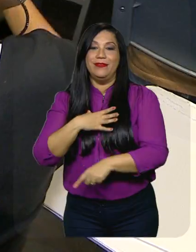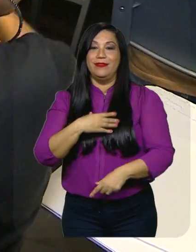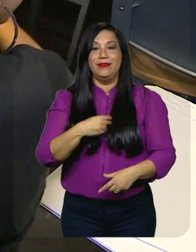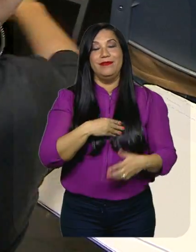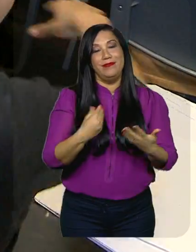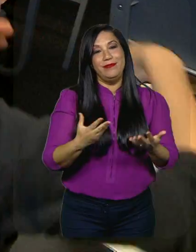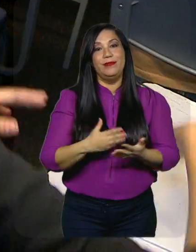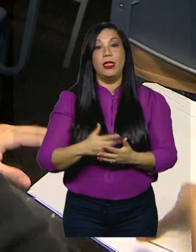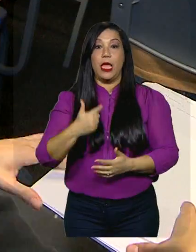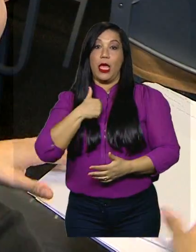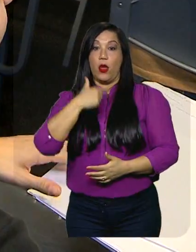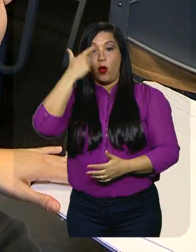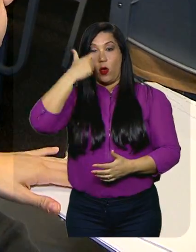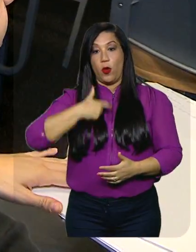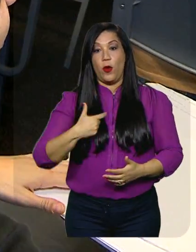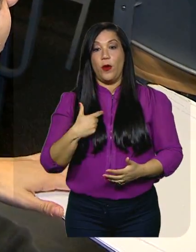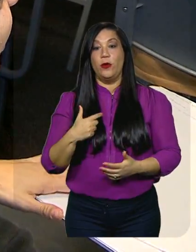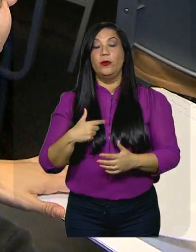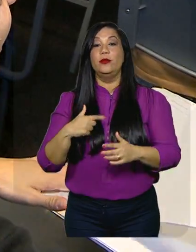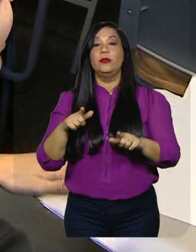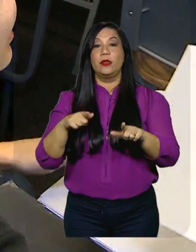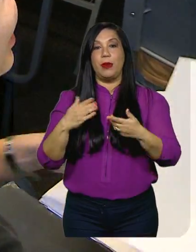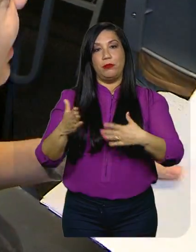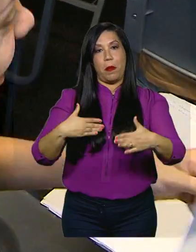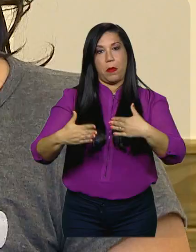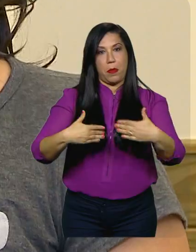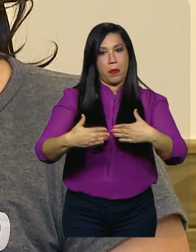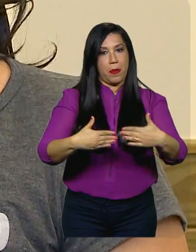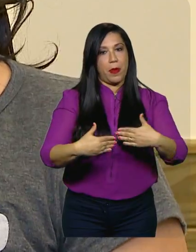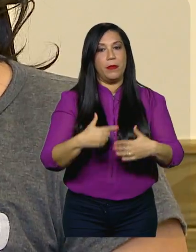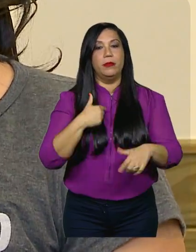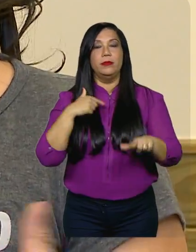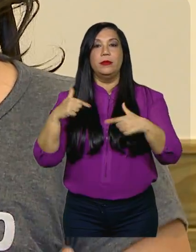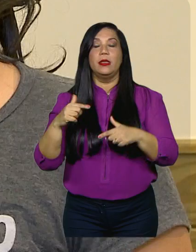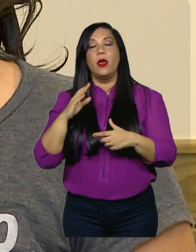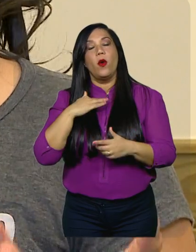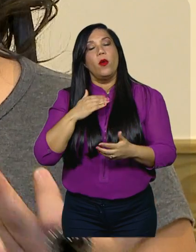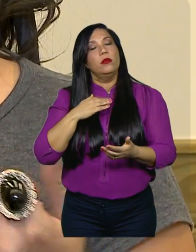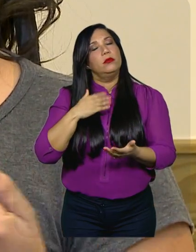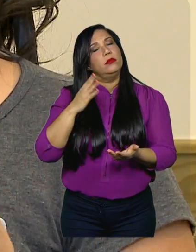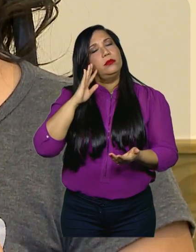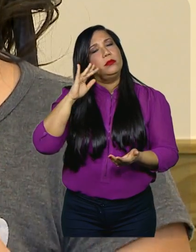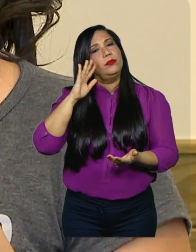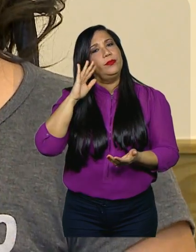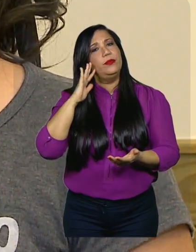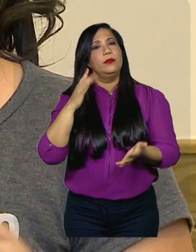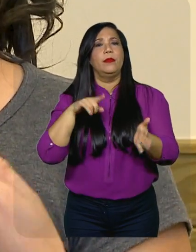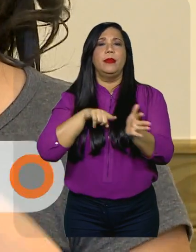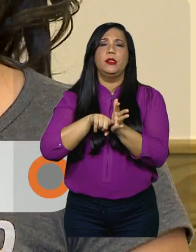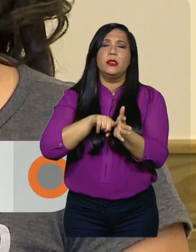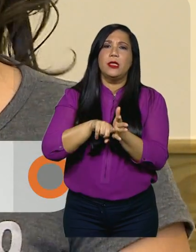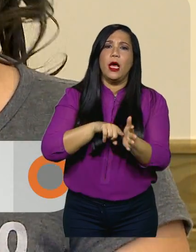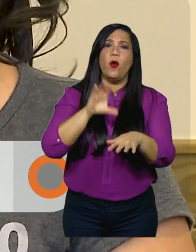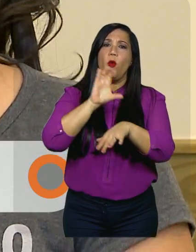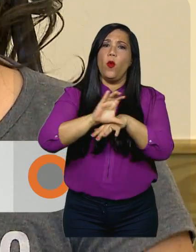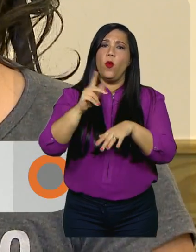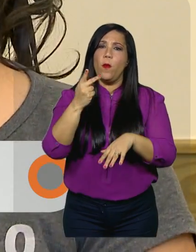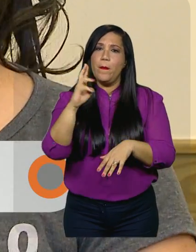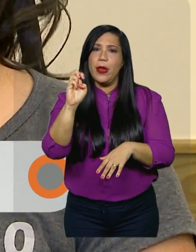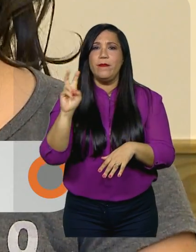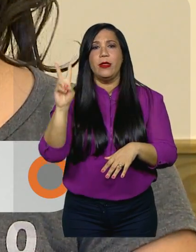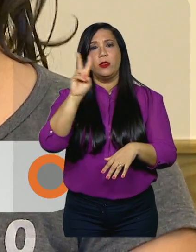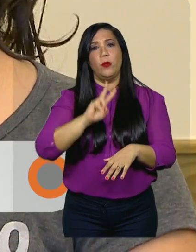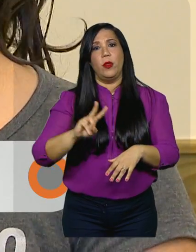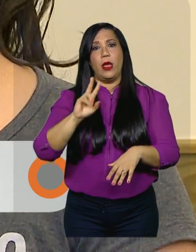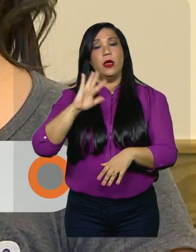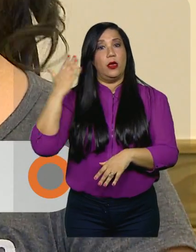maternidade. Eu sou caixa. E aí eu comecei a pesquisar cursos de pré-vestibulares, já